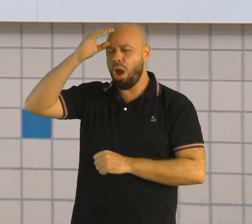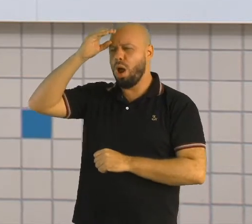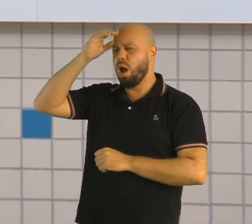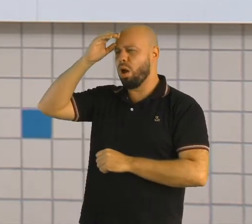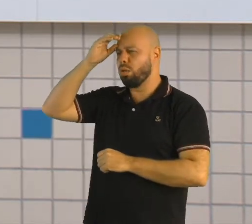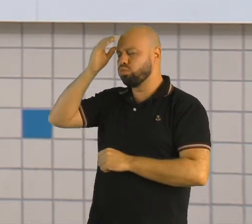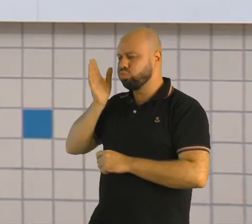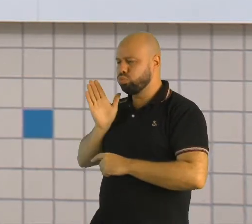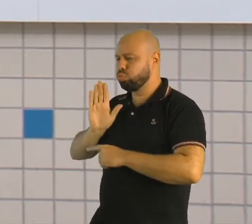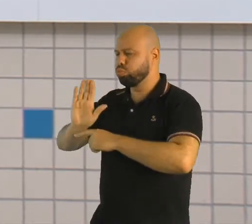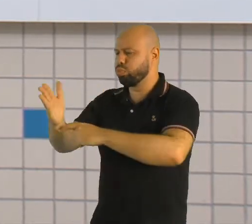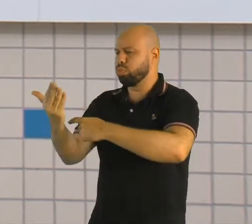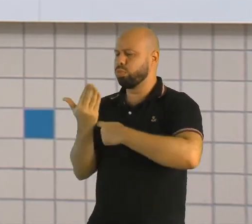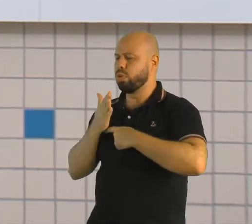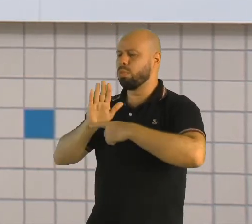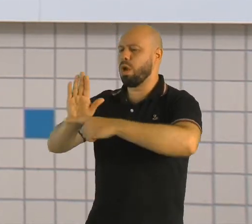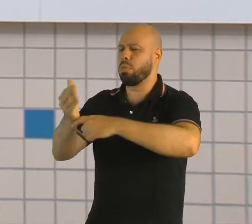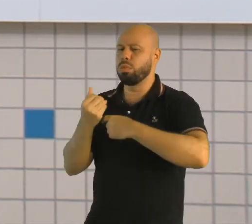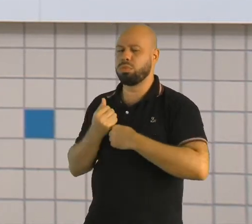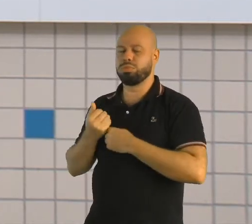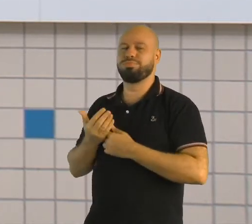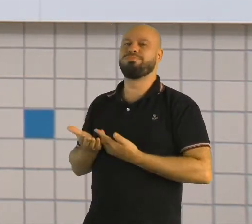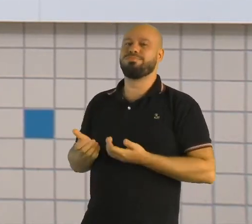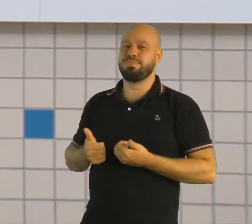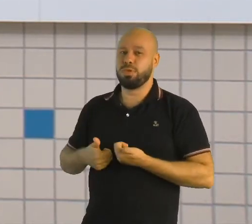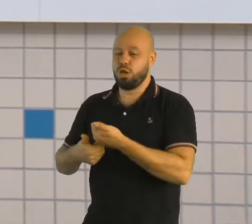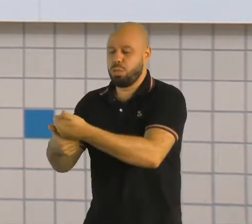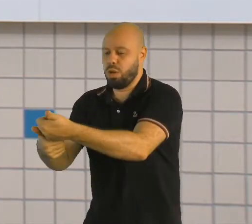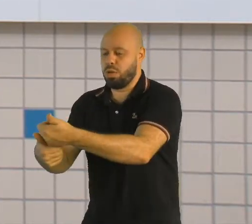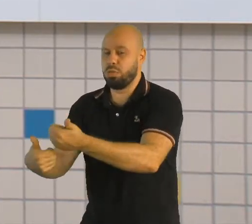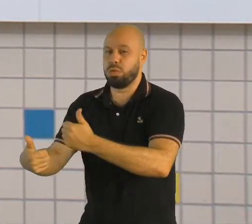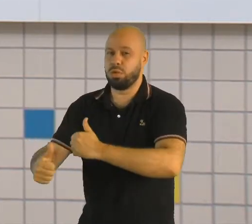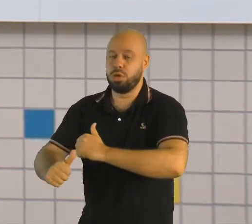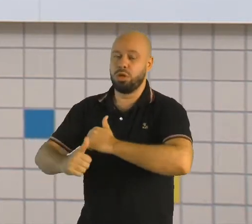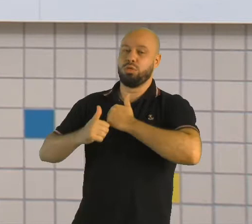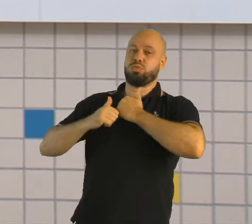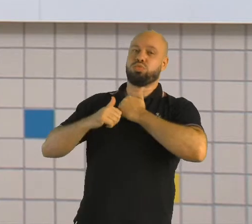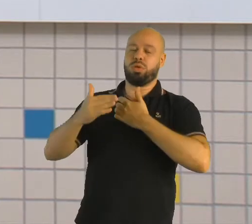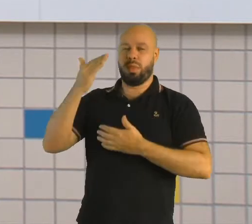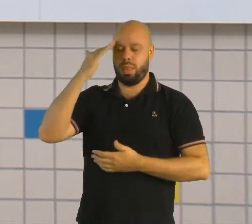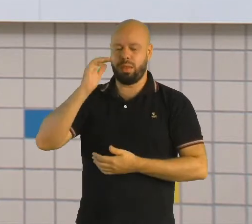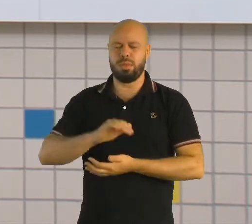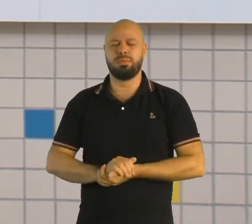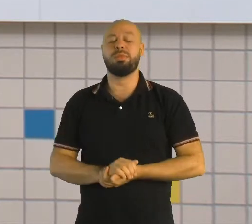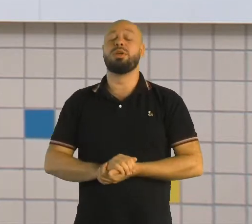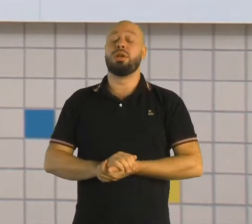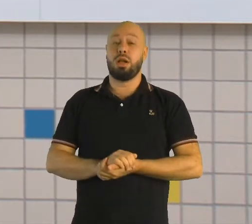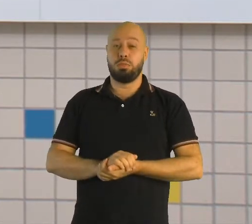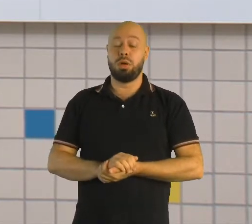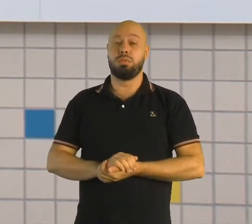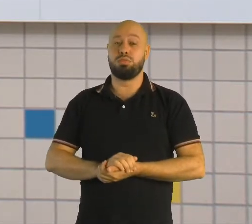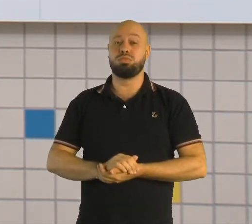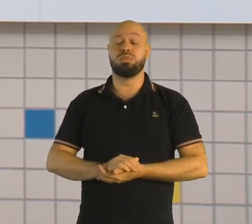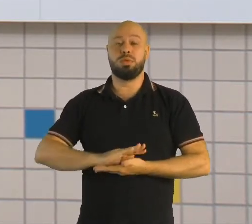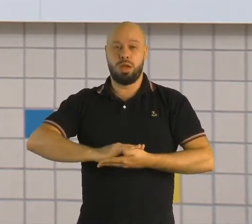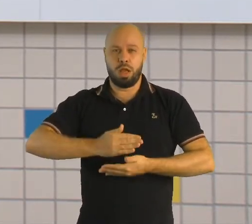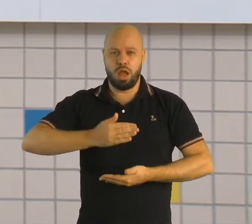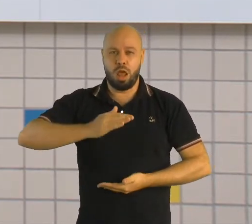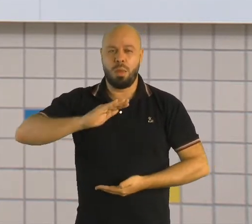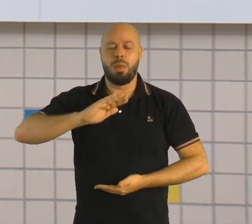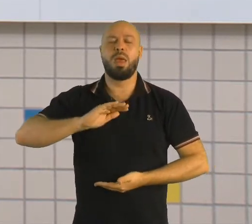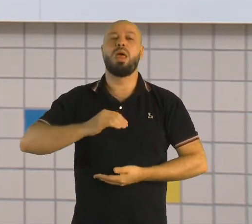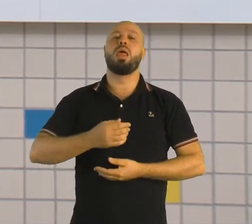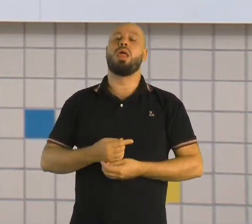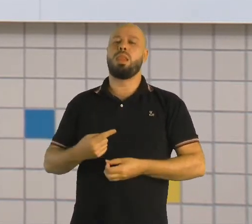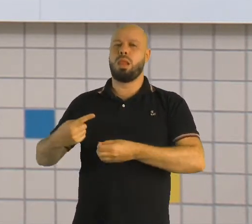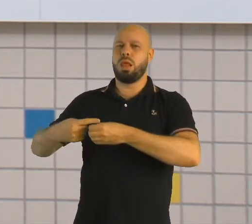outro. Então, o renascimento comercial, ele é muito importante para o renascimento cultural. E o renascimento